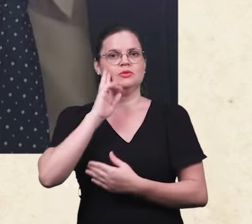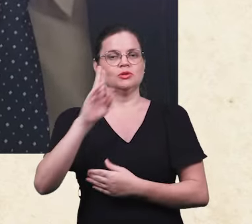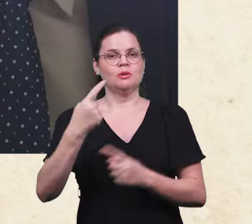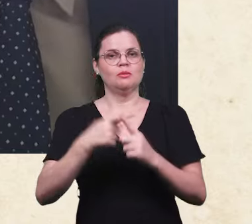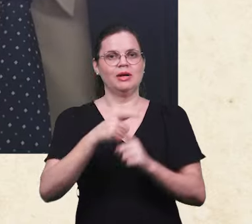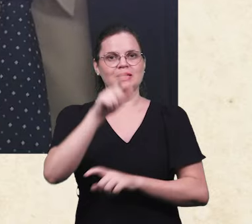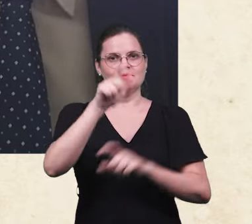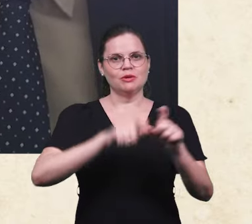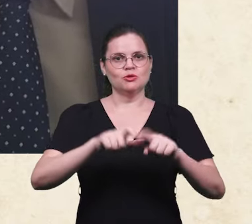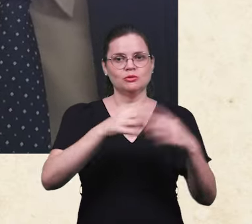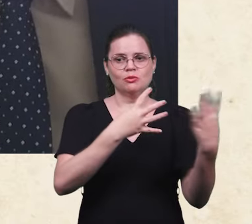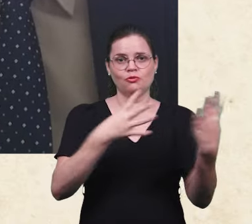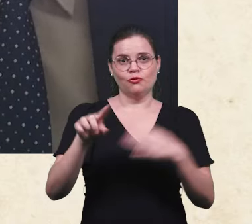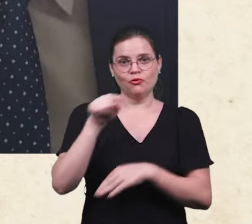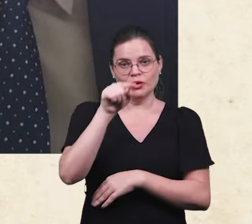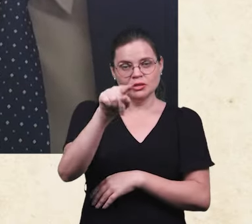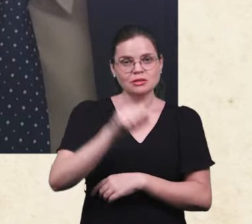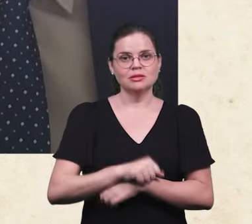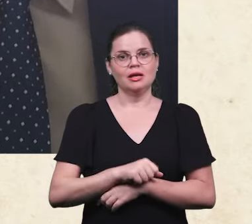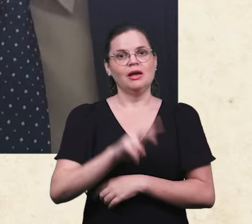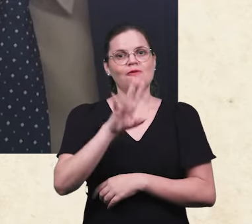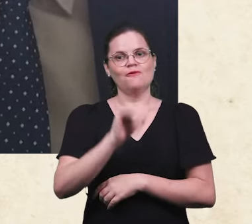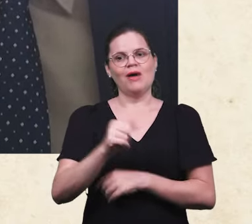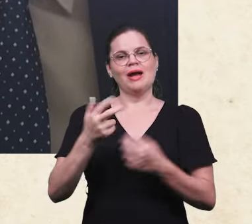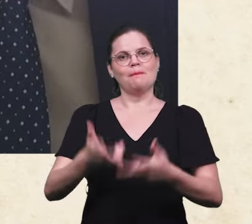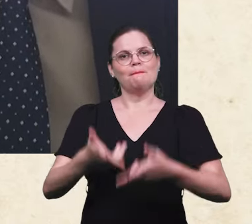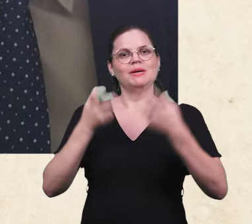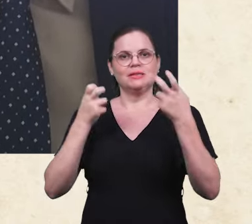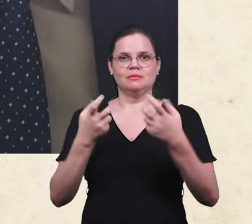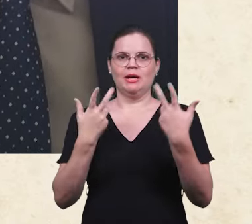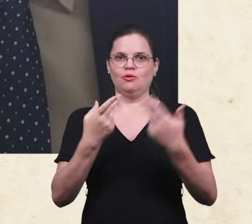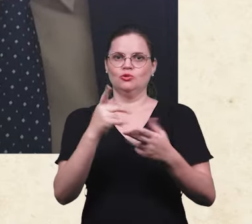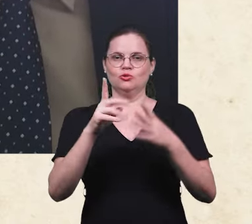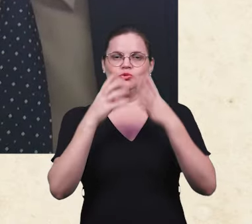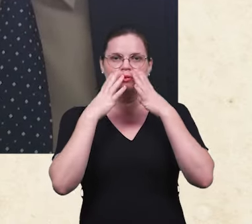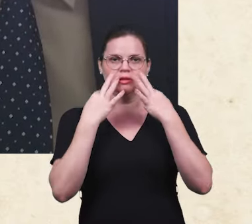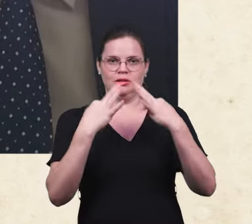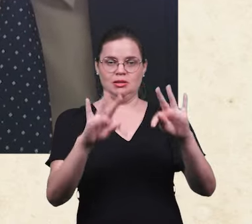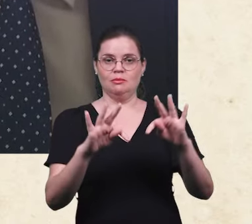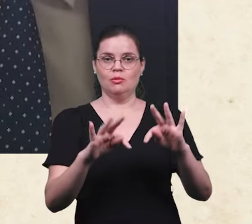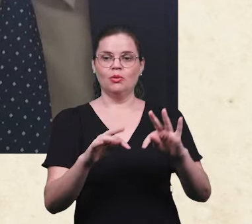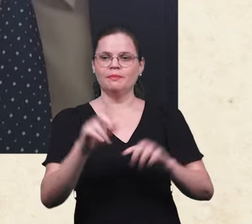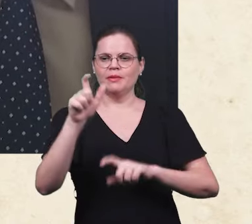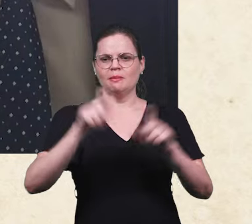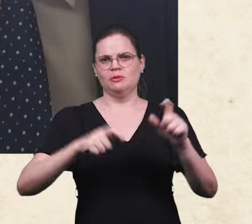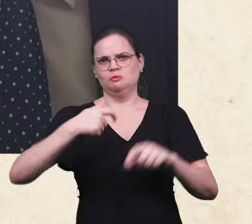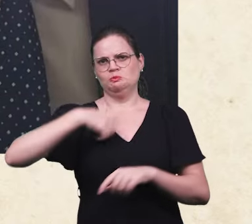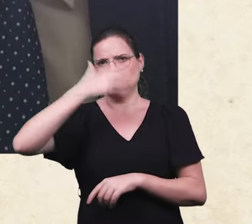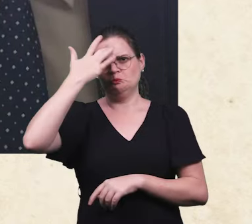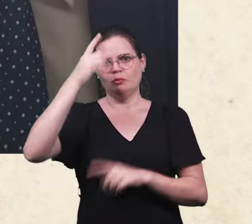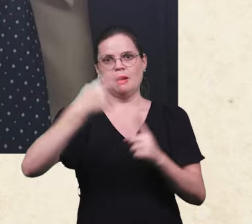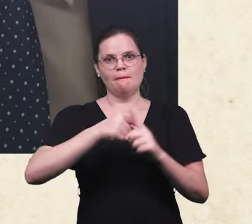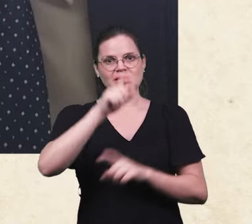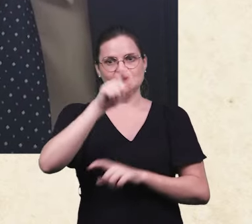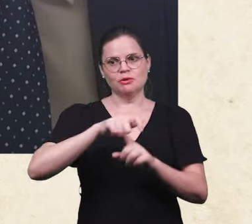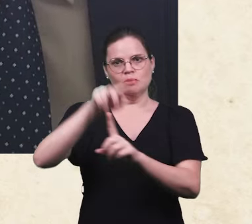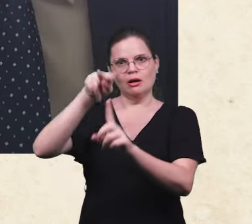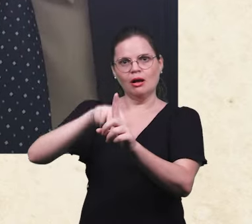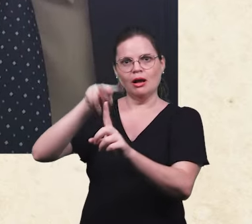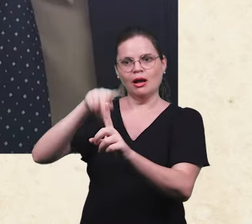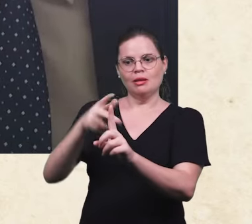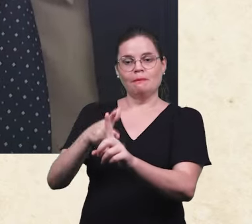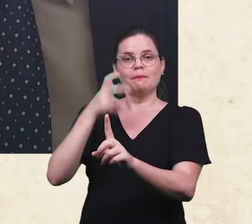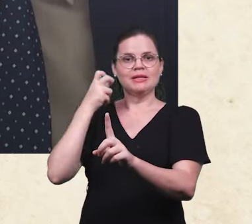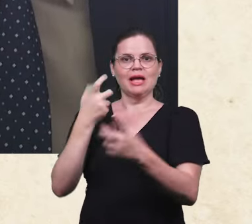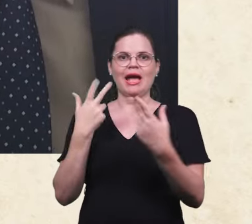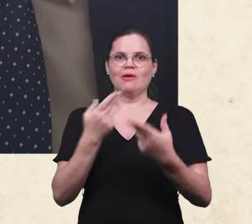homens. Essa carta, a carta era para ser lida. A sua vida, por mais que você muitas vezes nem saiba, está sendo lida por muitos. Você